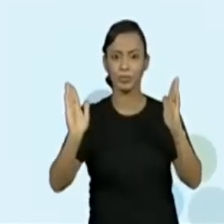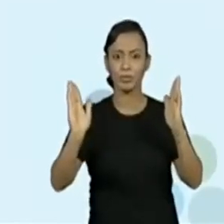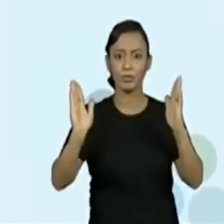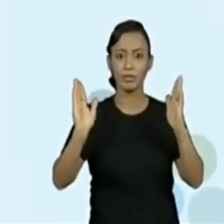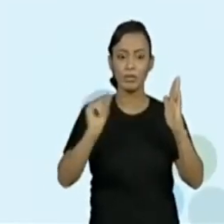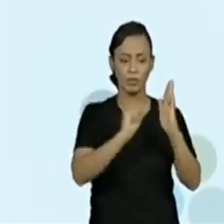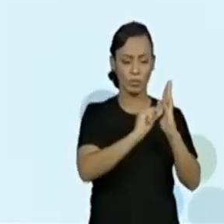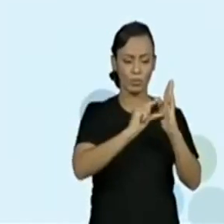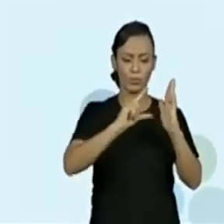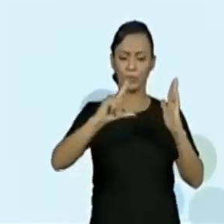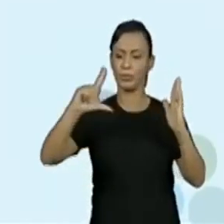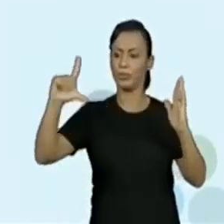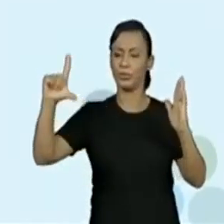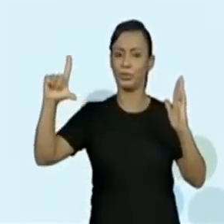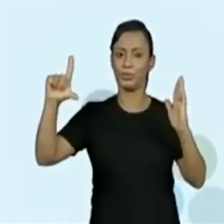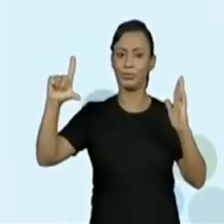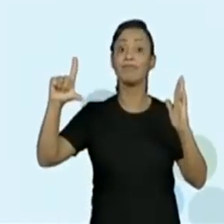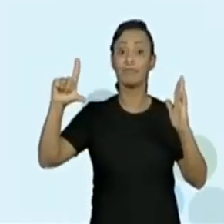ordem crescente,